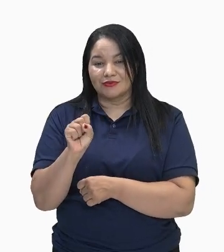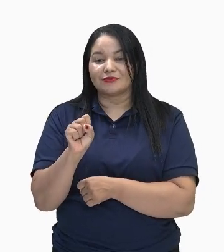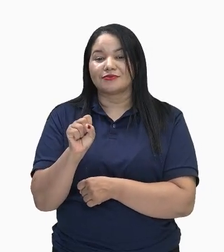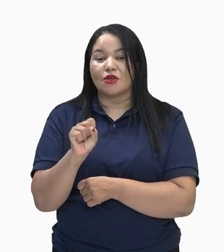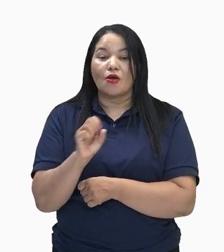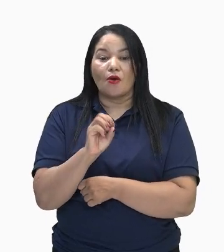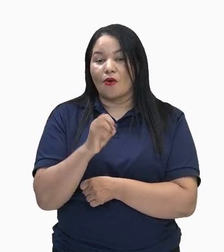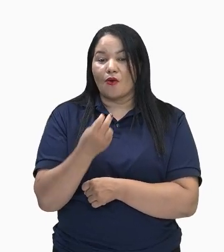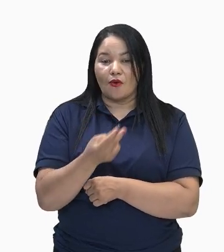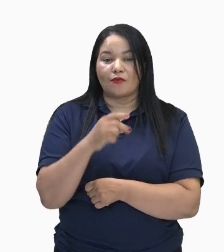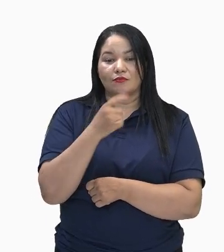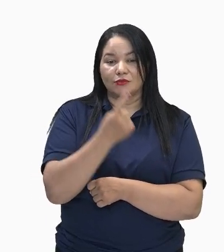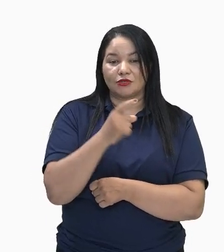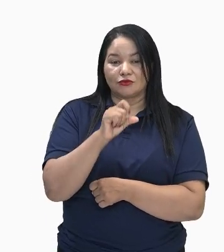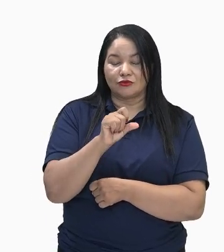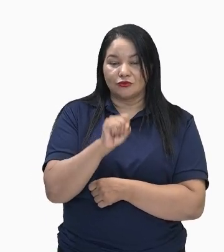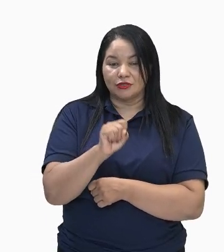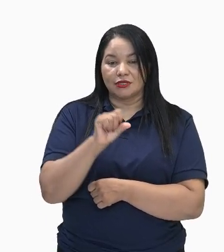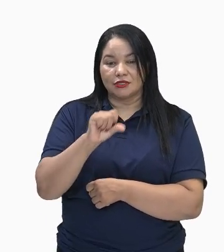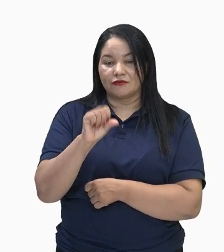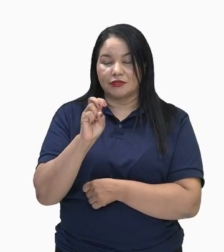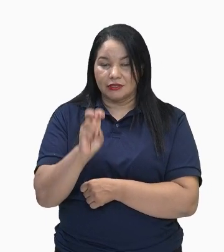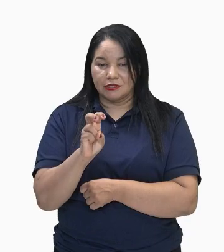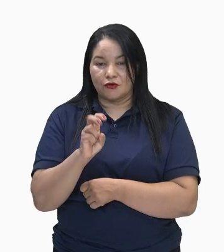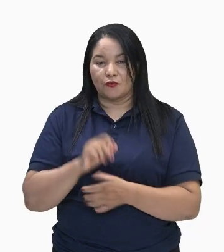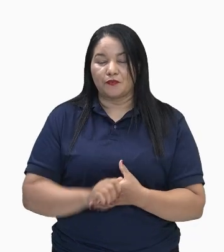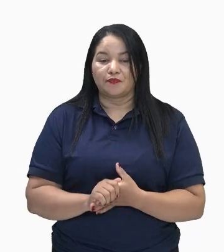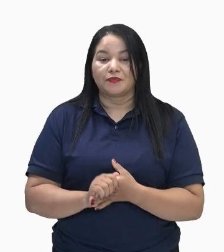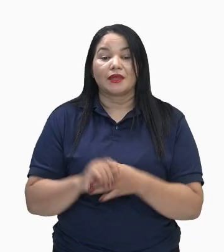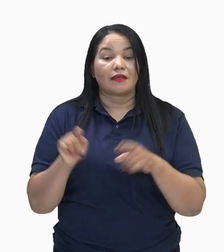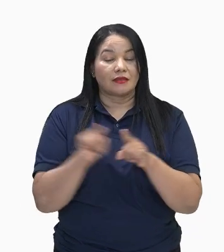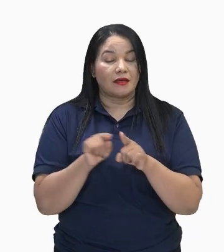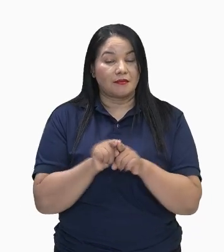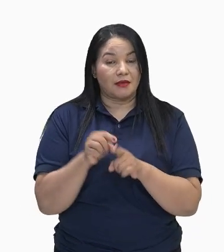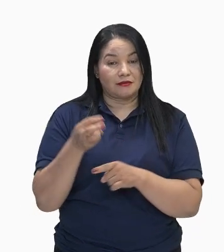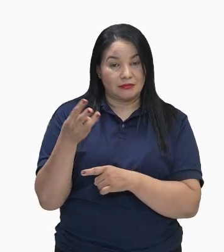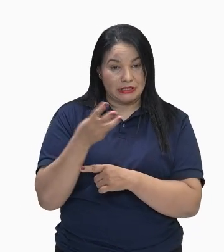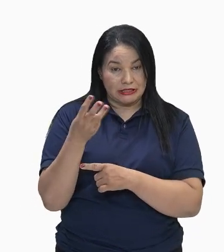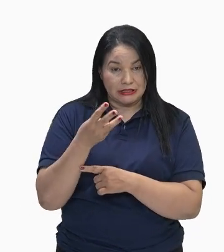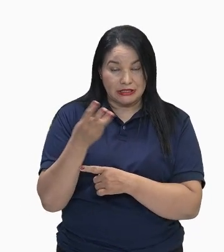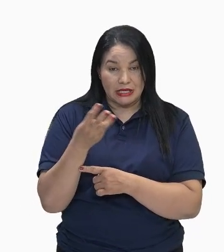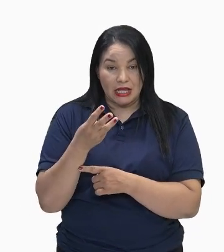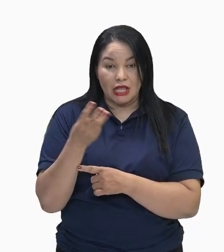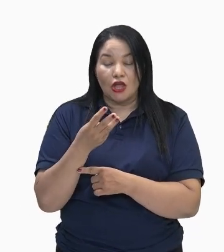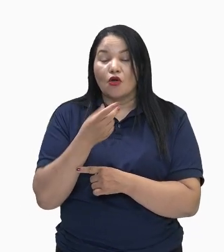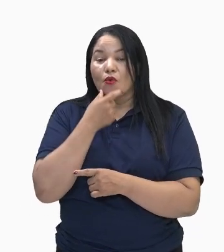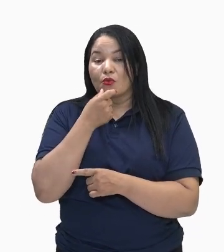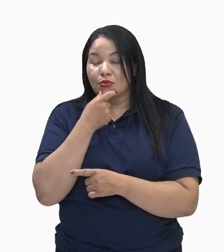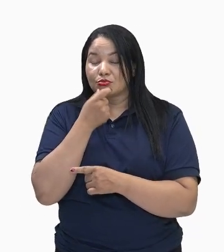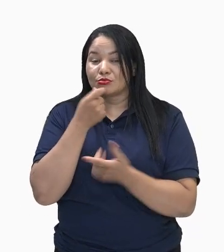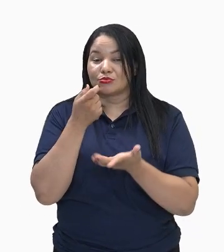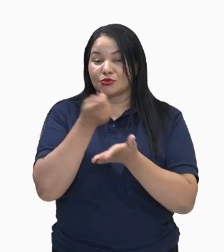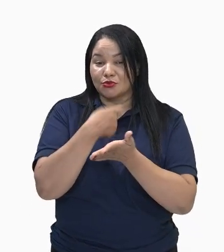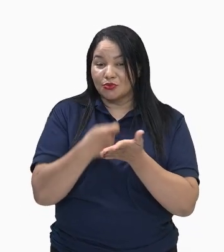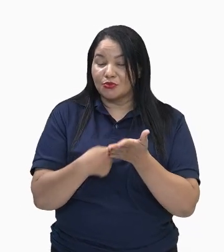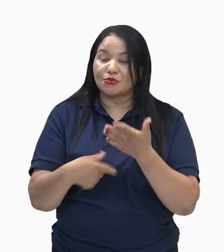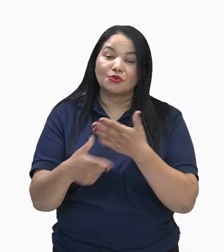1895, ok? Mas tem também um terceiro autor que é